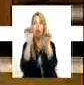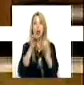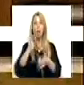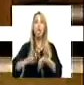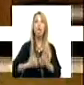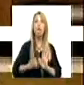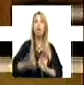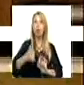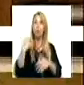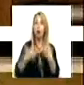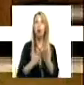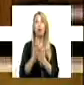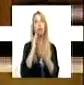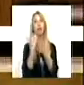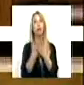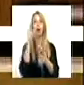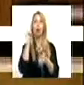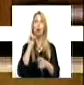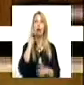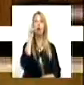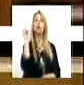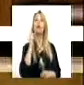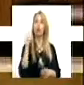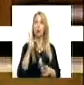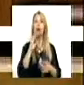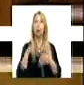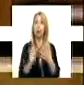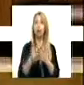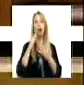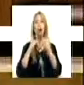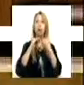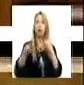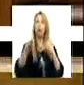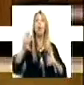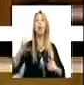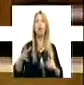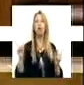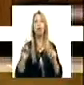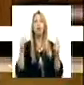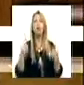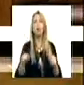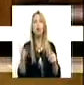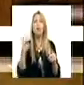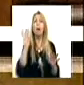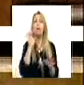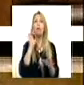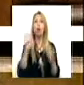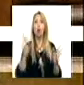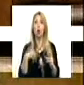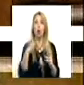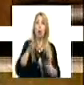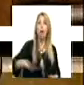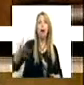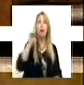fundamentais à promoção da qualidade de vida e da produção sustentável do país, não apenas tendo em vista maior valorização das nossas